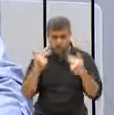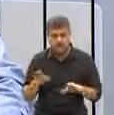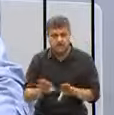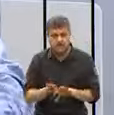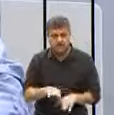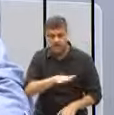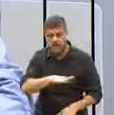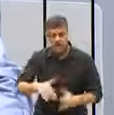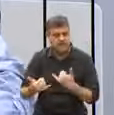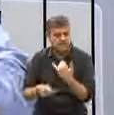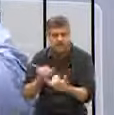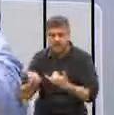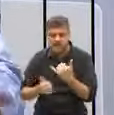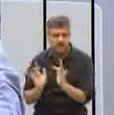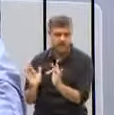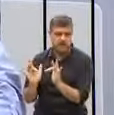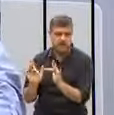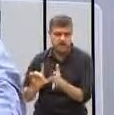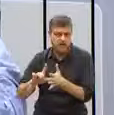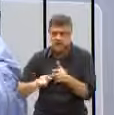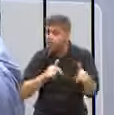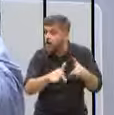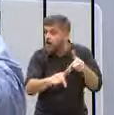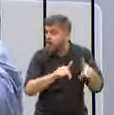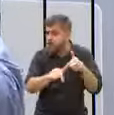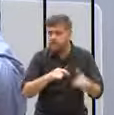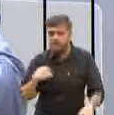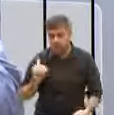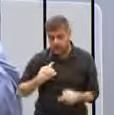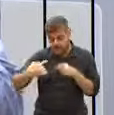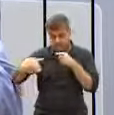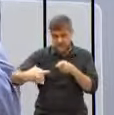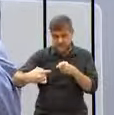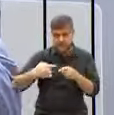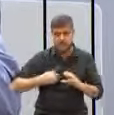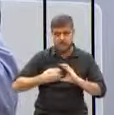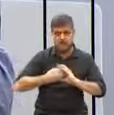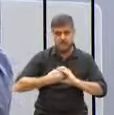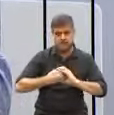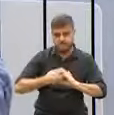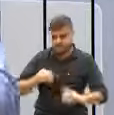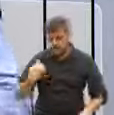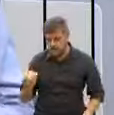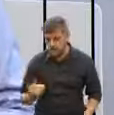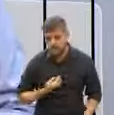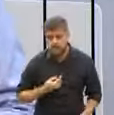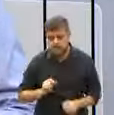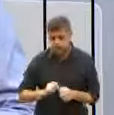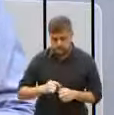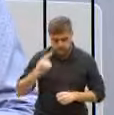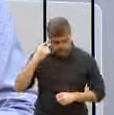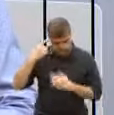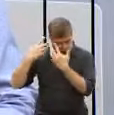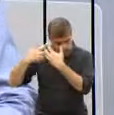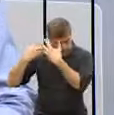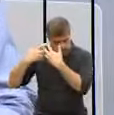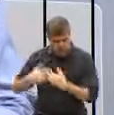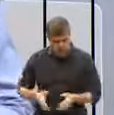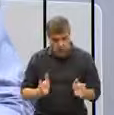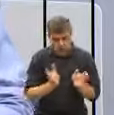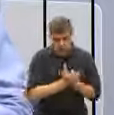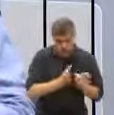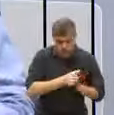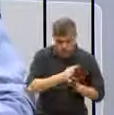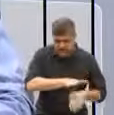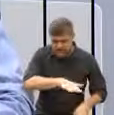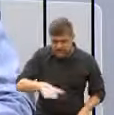ele possa brincar, que ele possa namorar e que ele possa trabalhar. Esse é o nosso desafio da Pascamp. E aí nos levou para o CMDCA